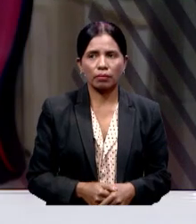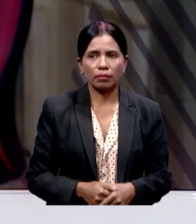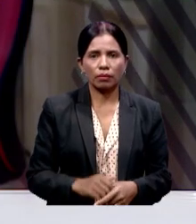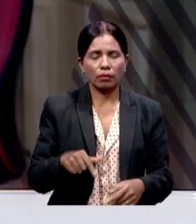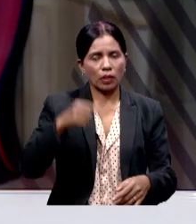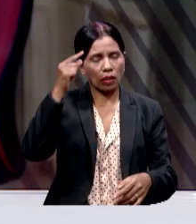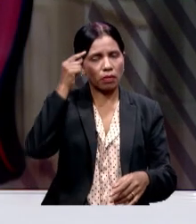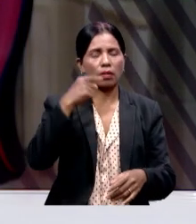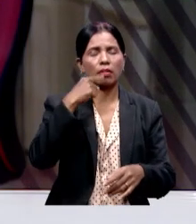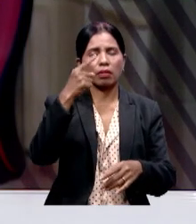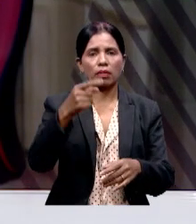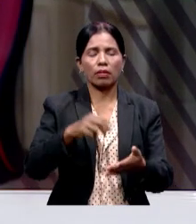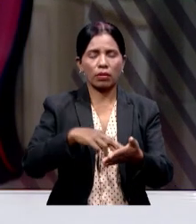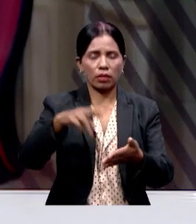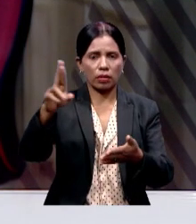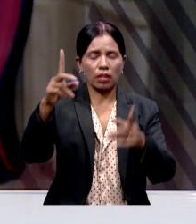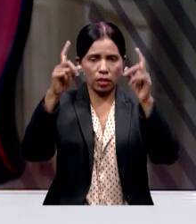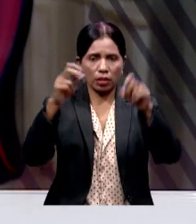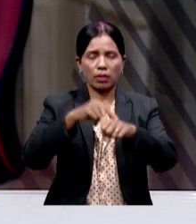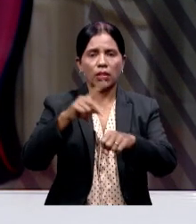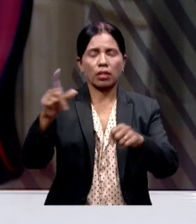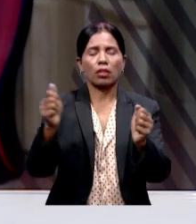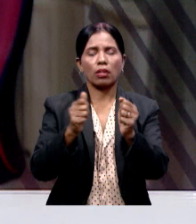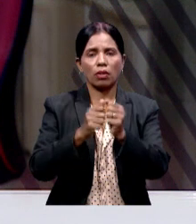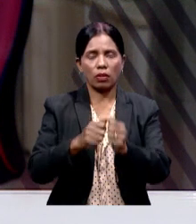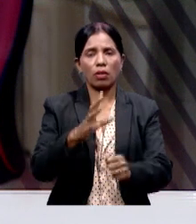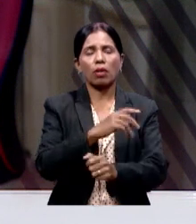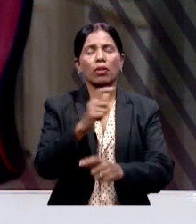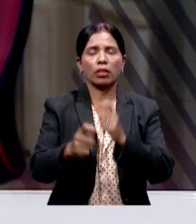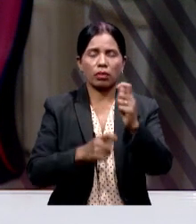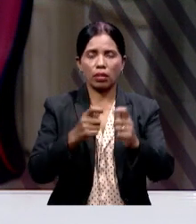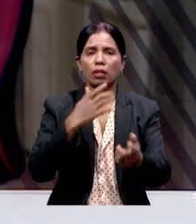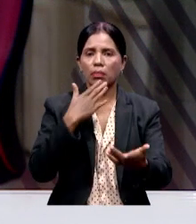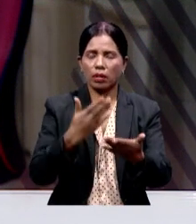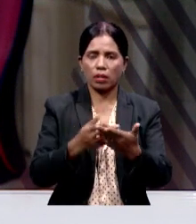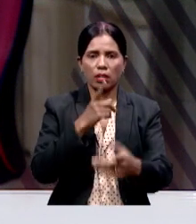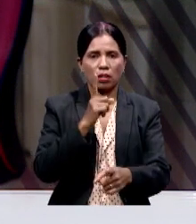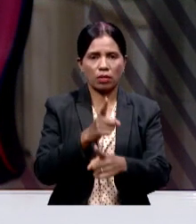Governo considera correção para ponto de exame nacional ou sistema digital justo leu.